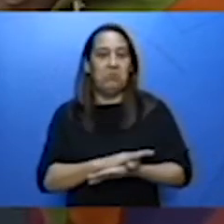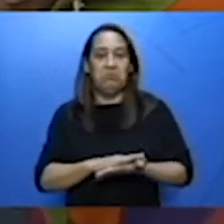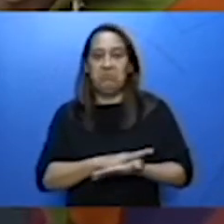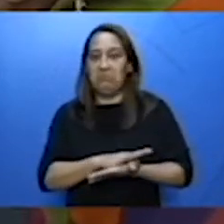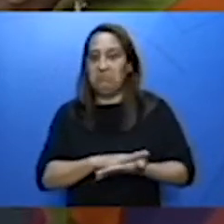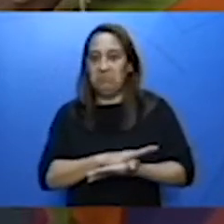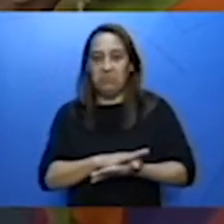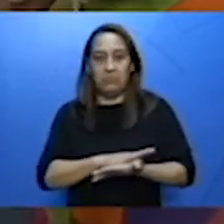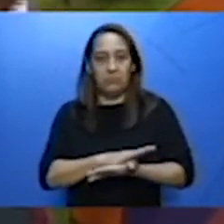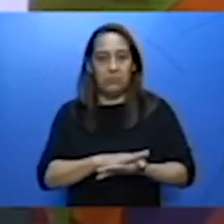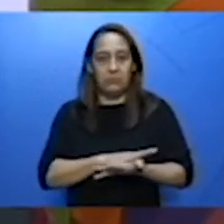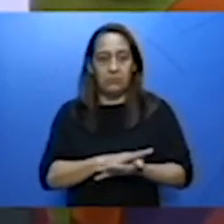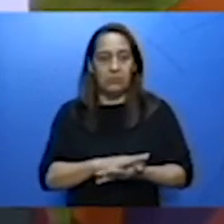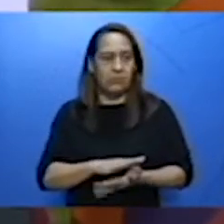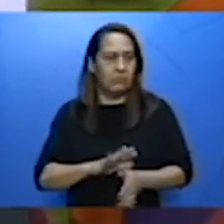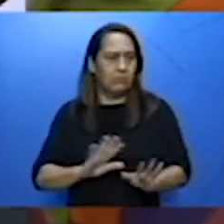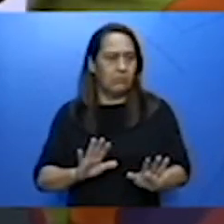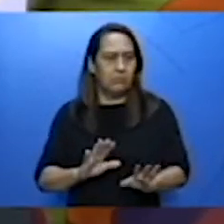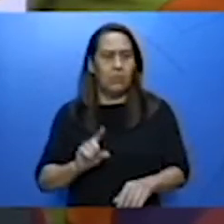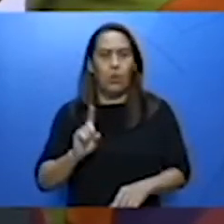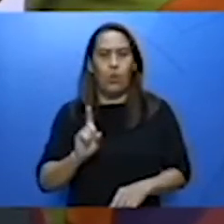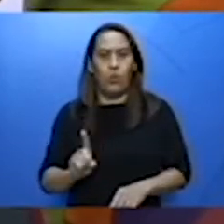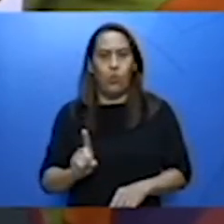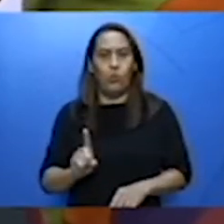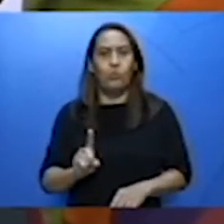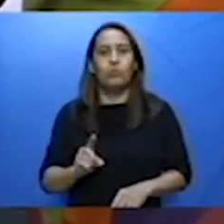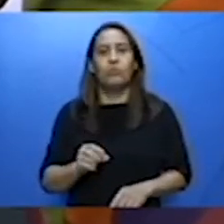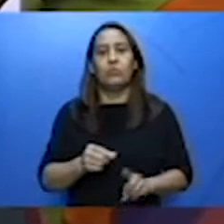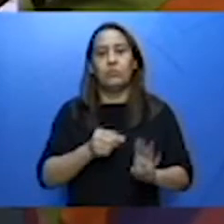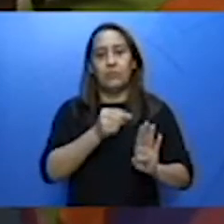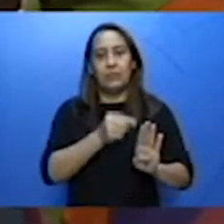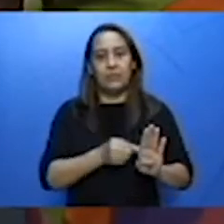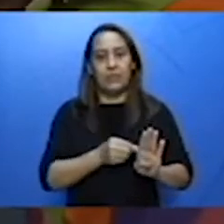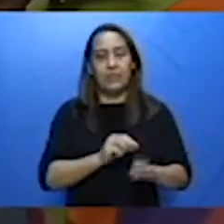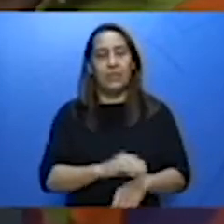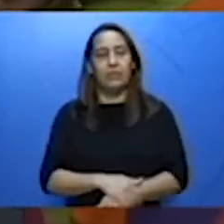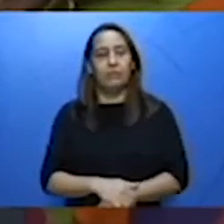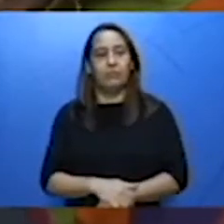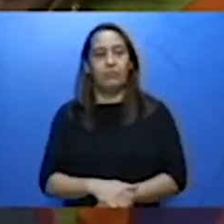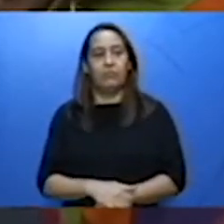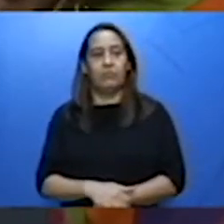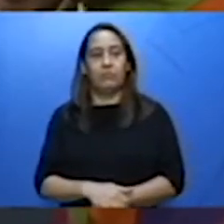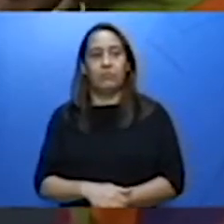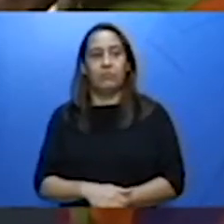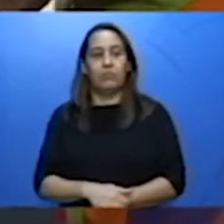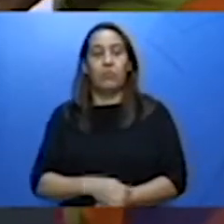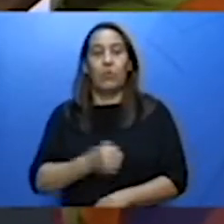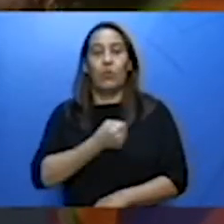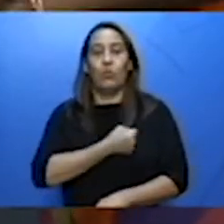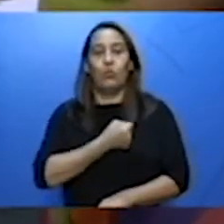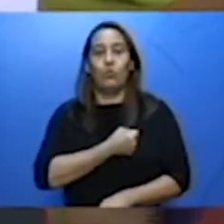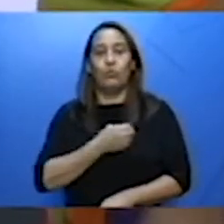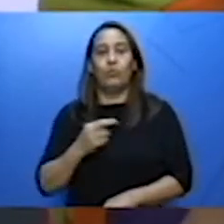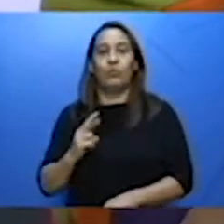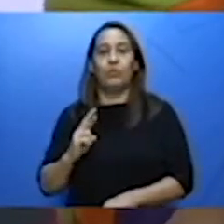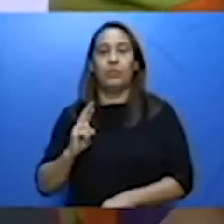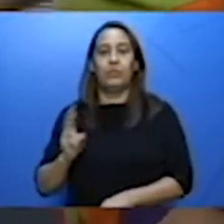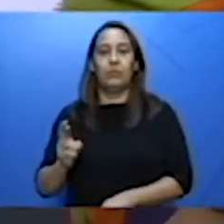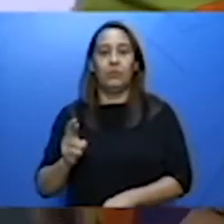ela. 1 mais nada. Quanto que é 1 mais nada? 1 mesmo. Olha o resultado da minha